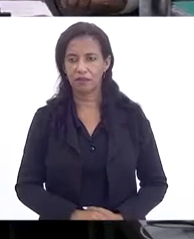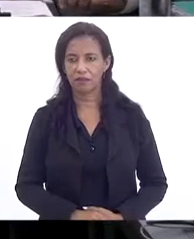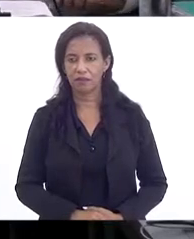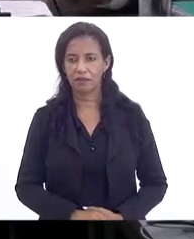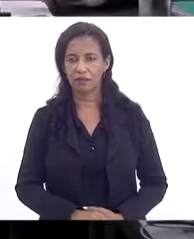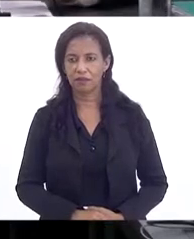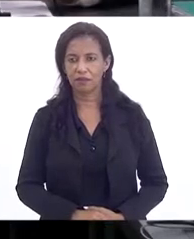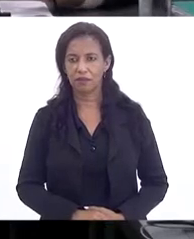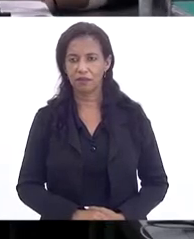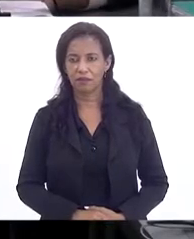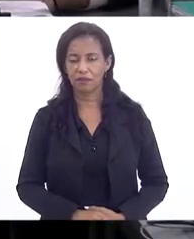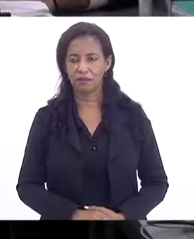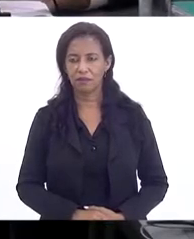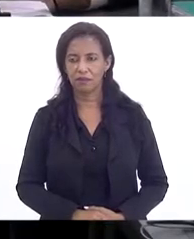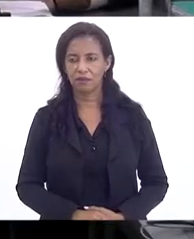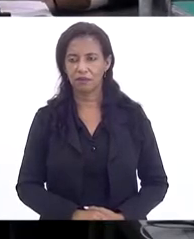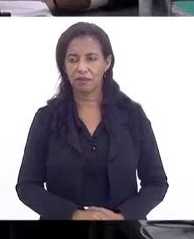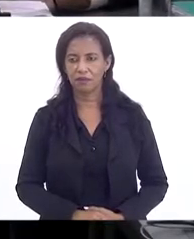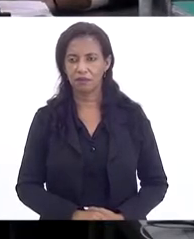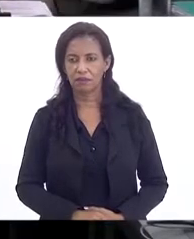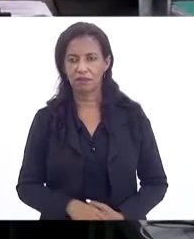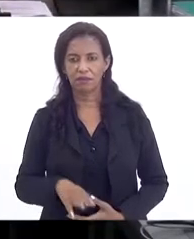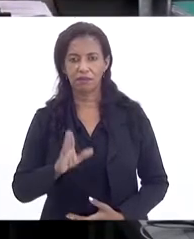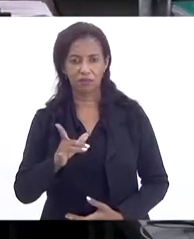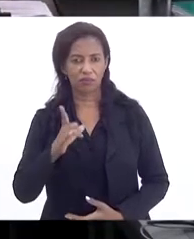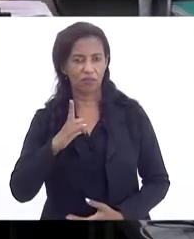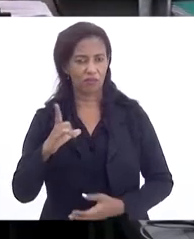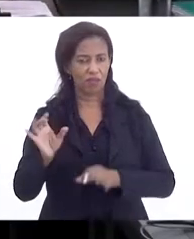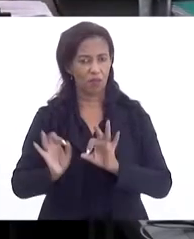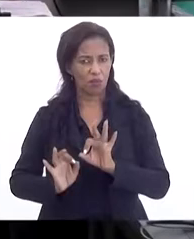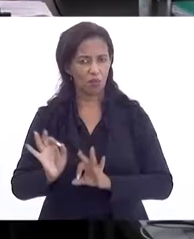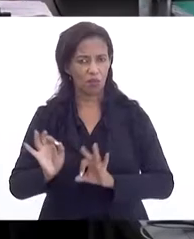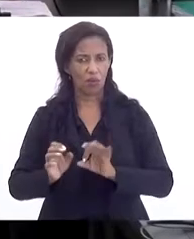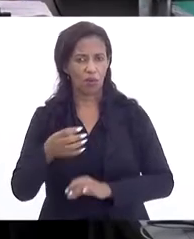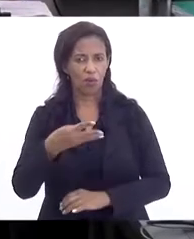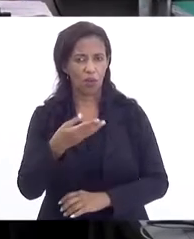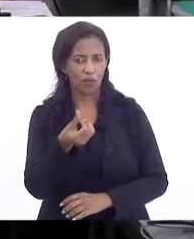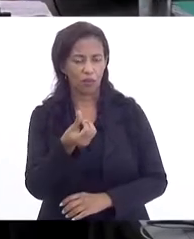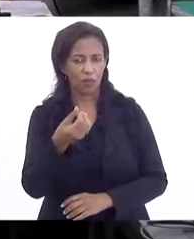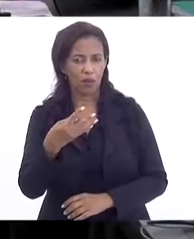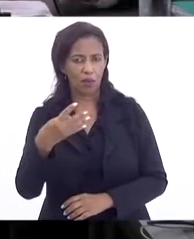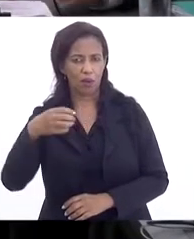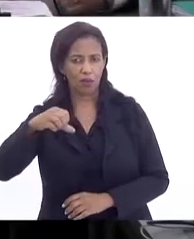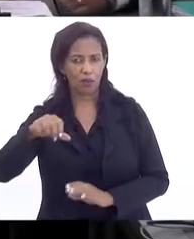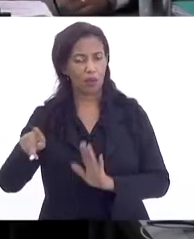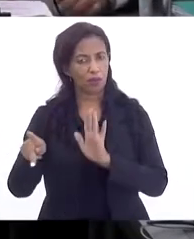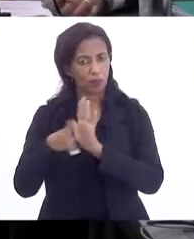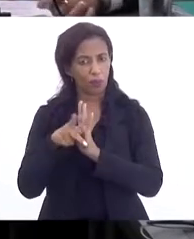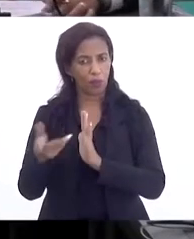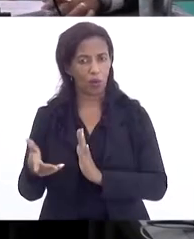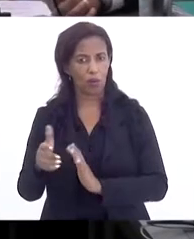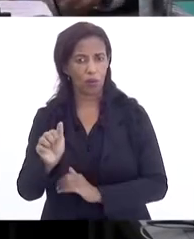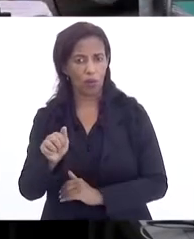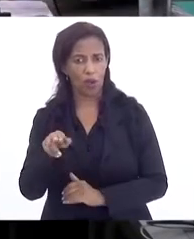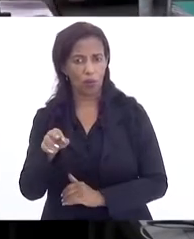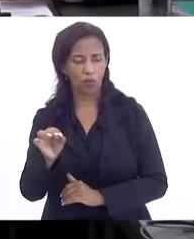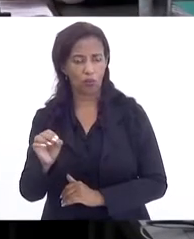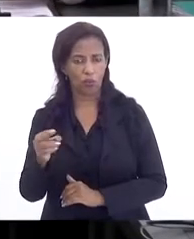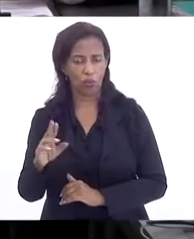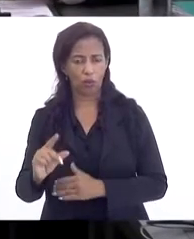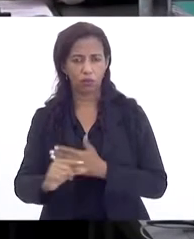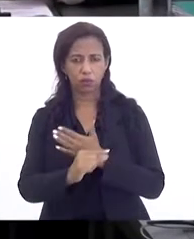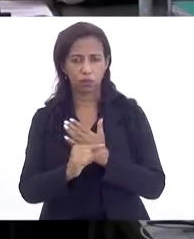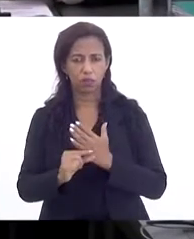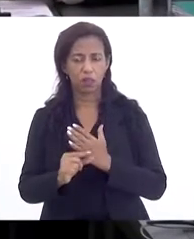Só eles podem. Já tem um projeto, que é o 4649, de autoria do próprio autor. Fone. Que